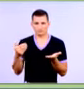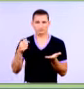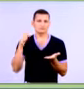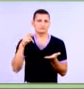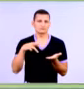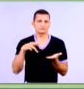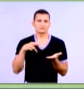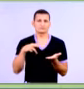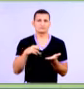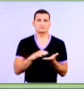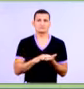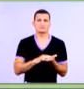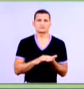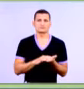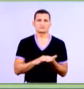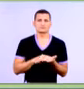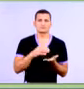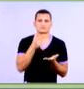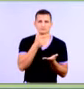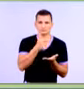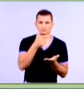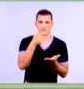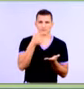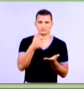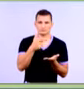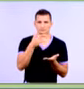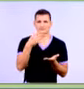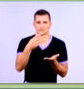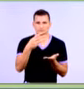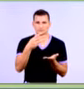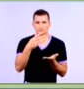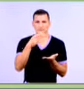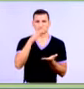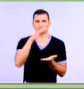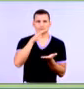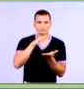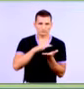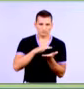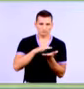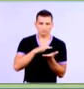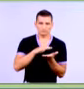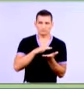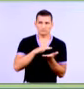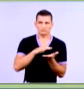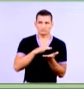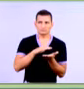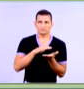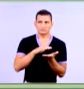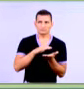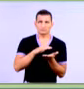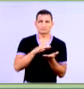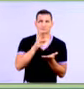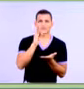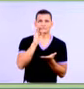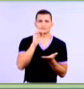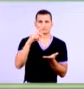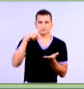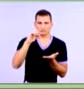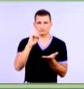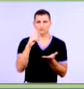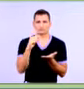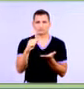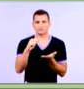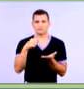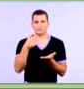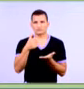remover? Vai remover o 223 e o topo vai decrementar. Então, o topo cai para a posição menos 1. Aí